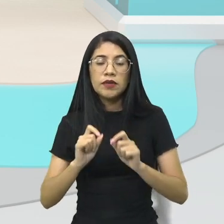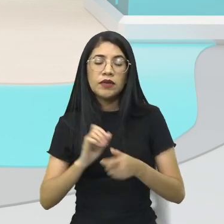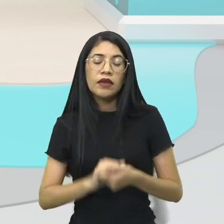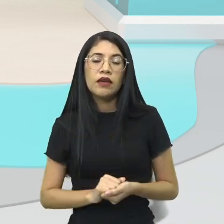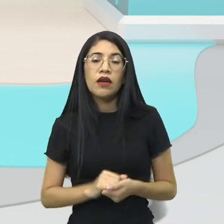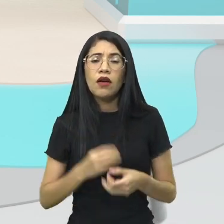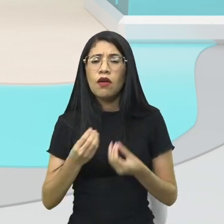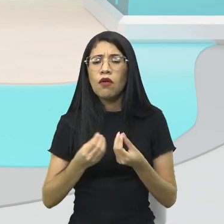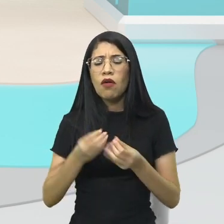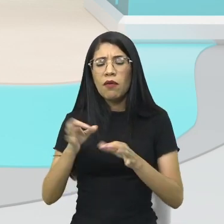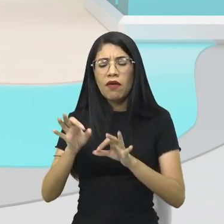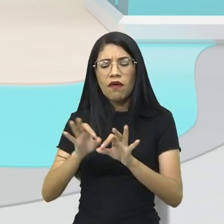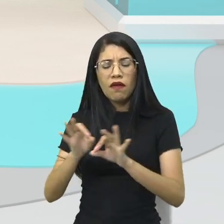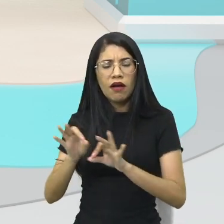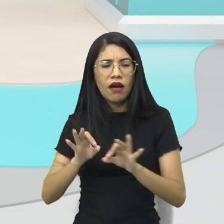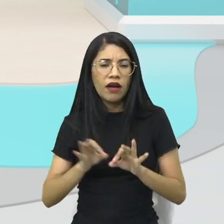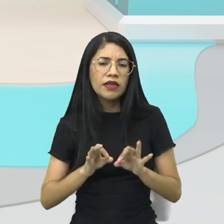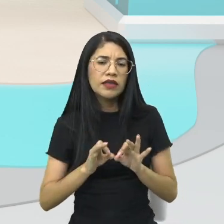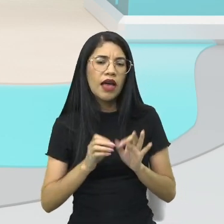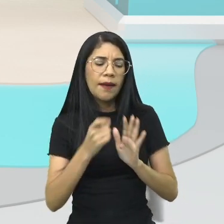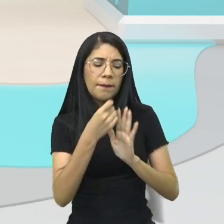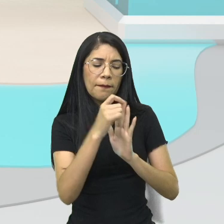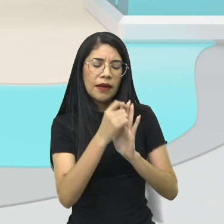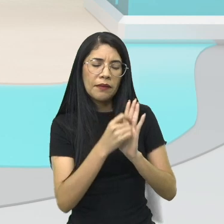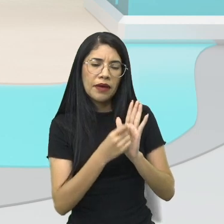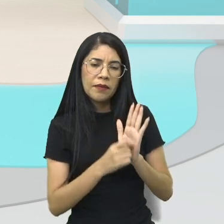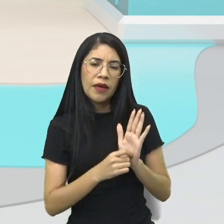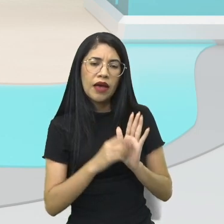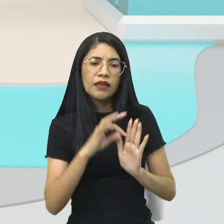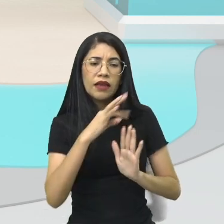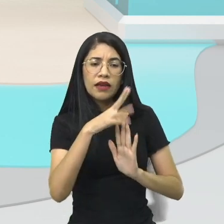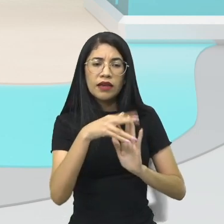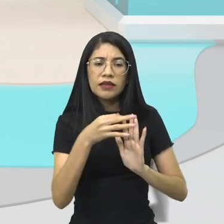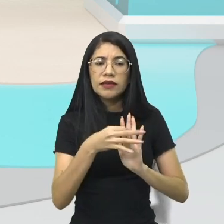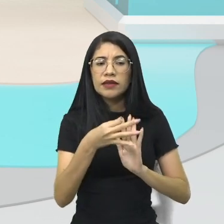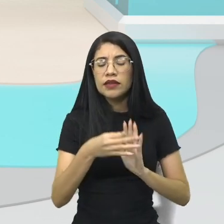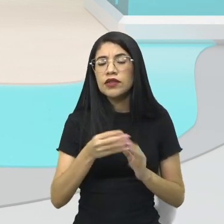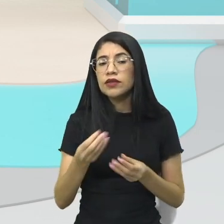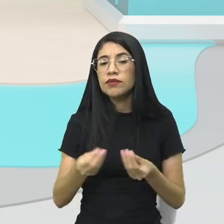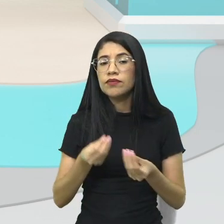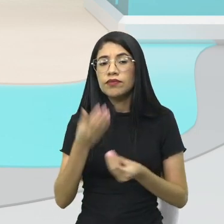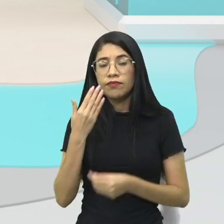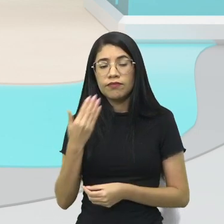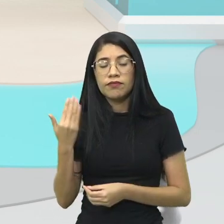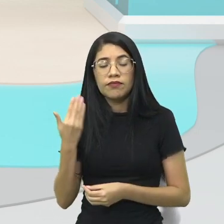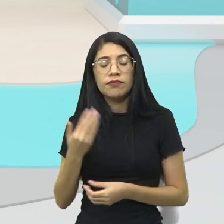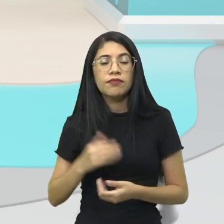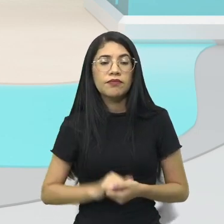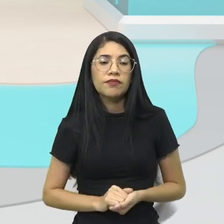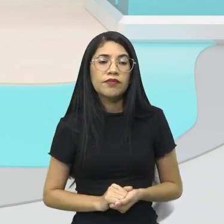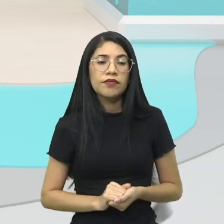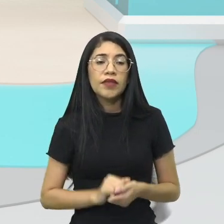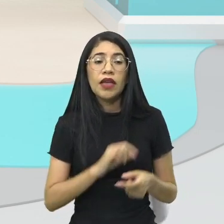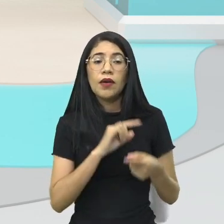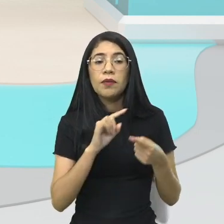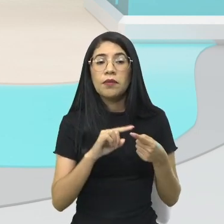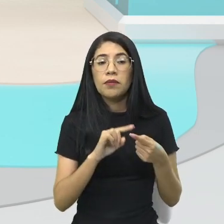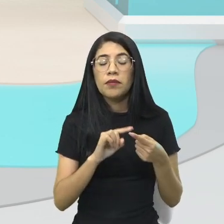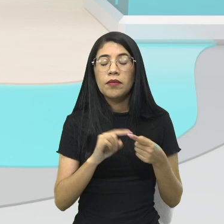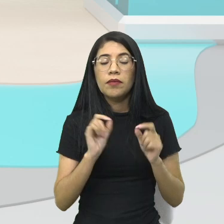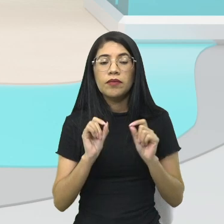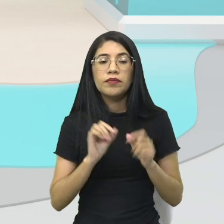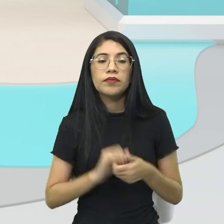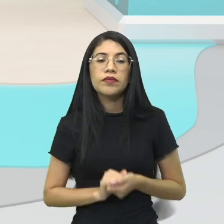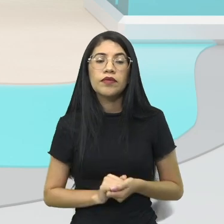entender como planejar a escrita de uma resenha crítica, né? Primeira coisa que nós devemos